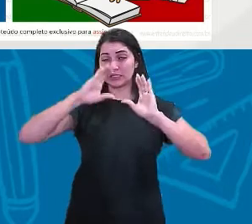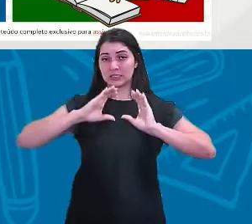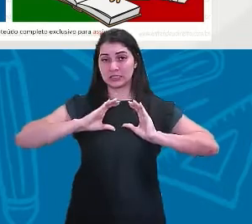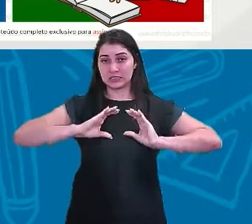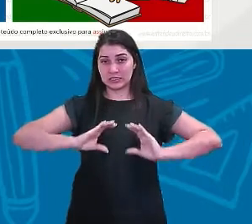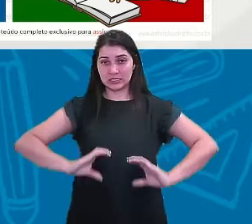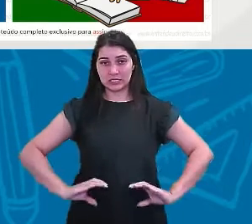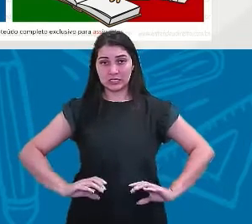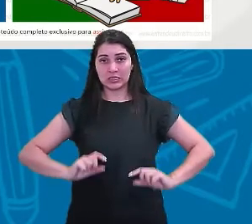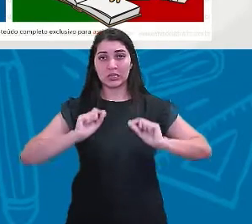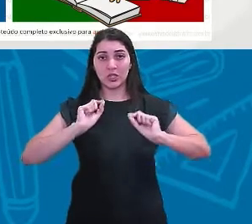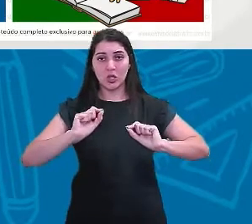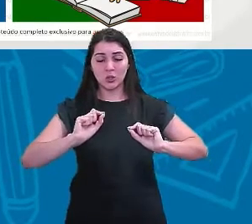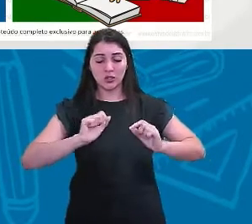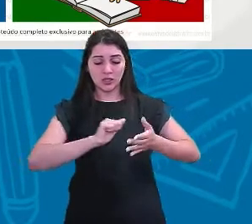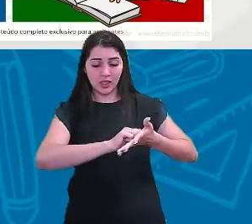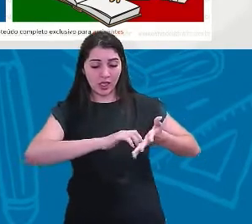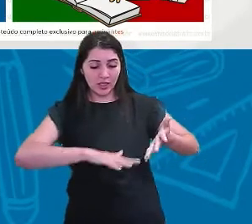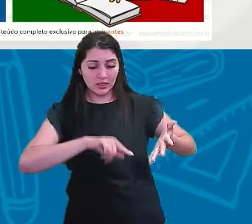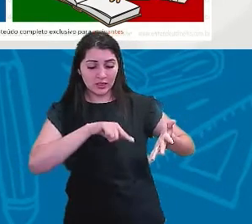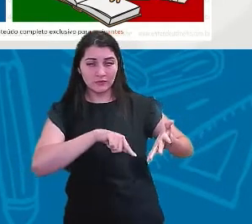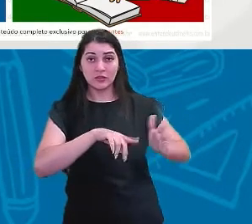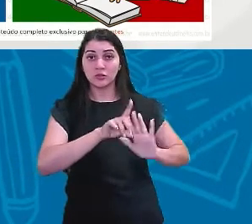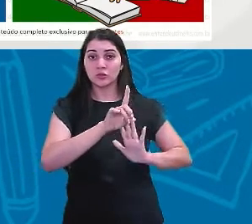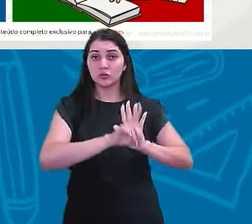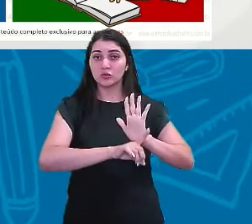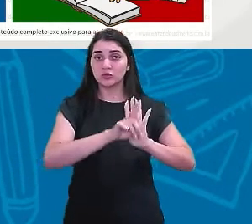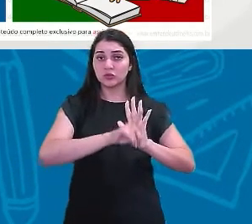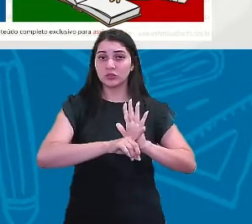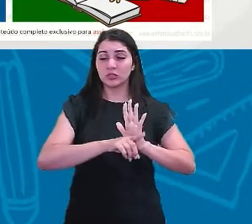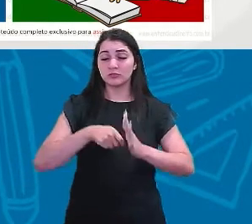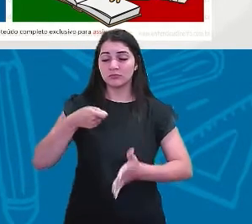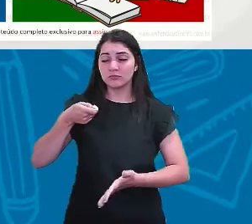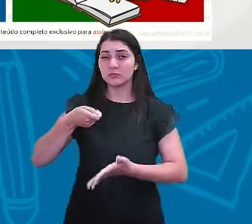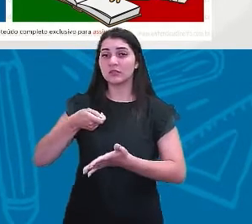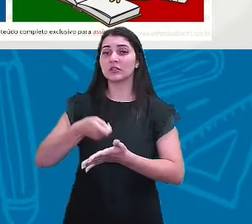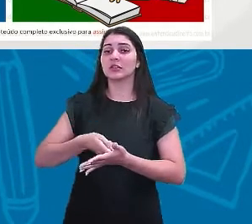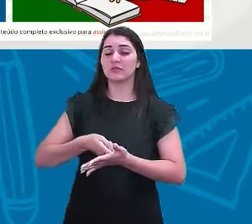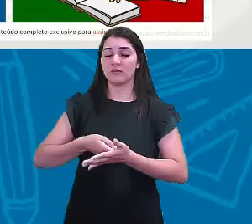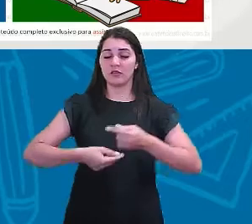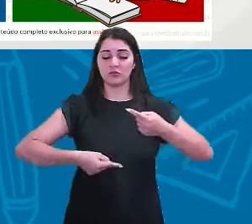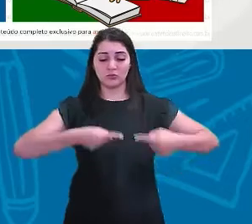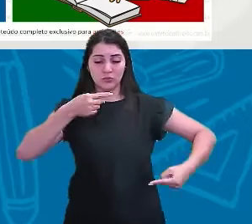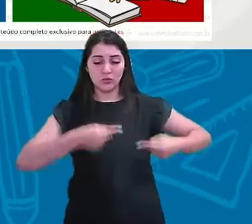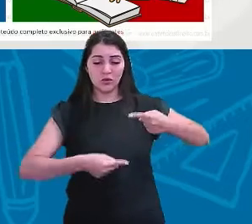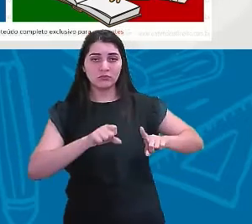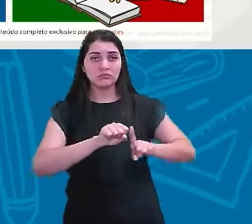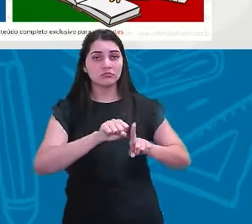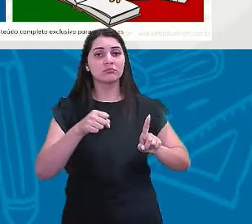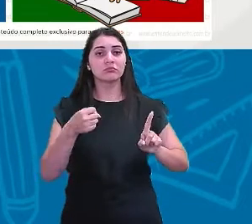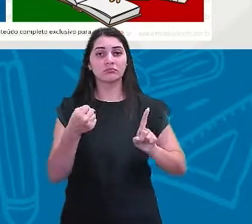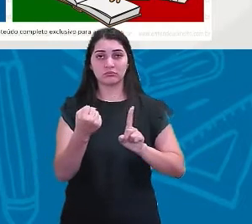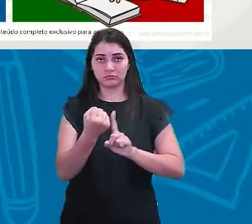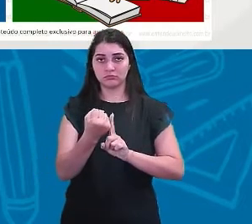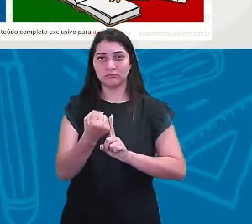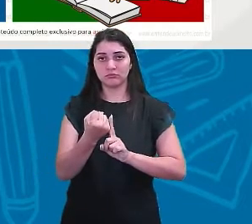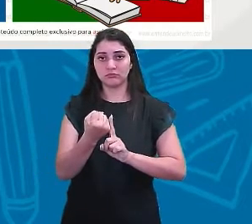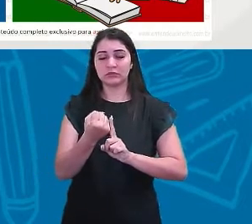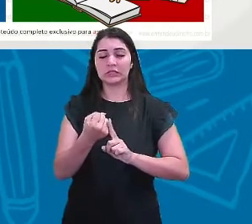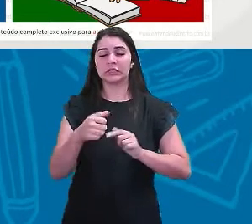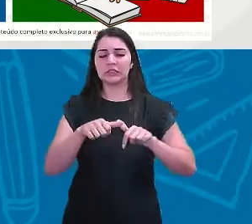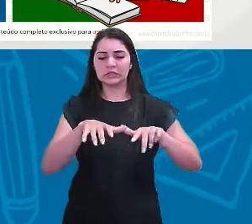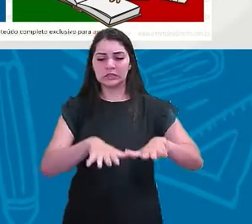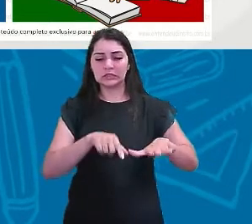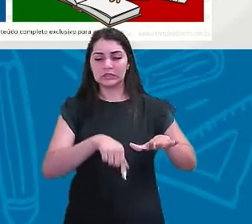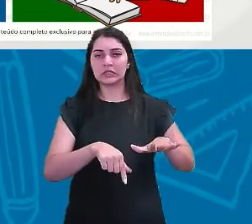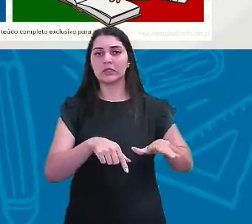exercício dos direitos e deveres civis, políticos e sociais estabelecidos